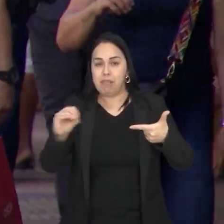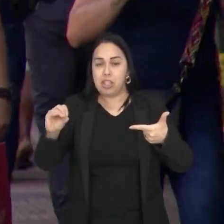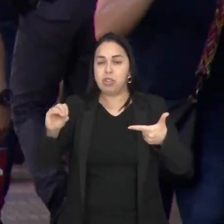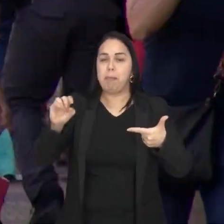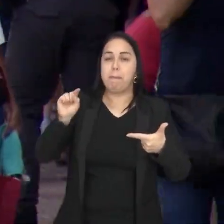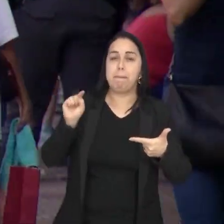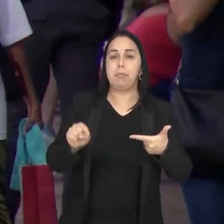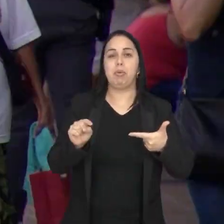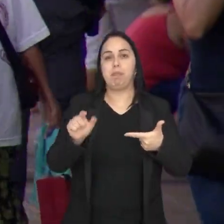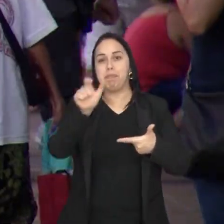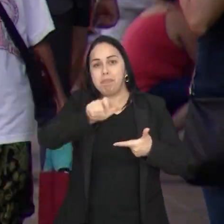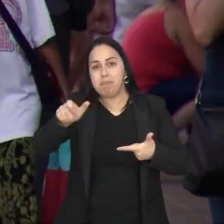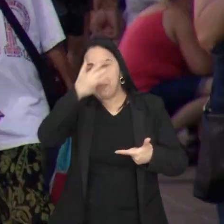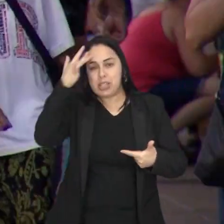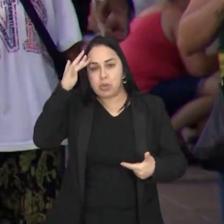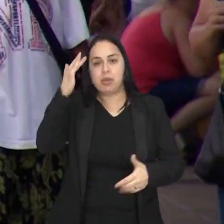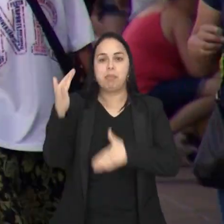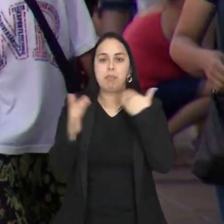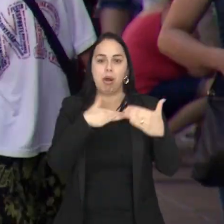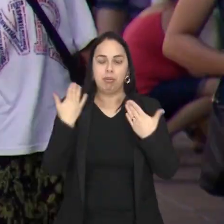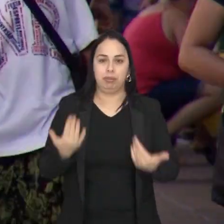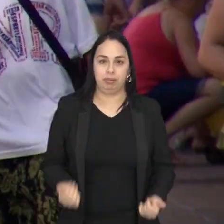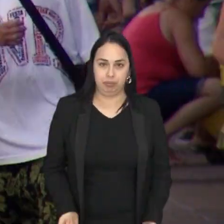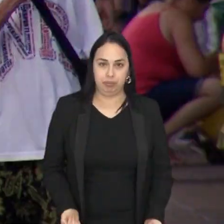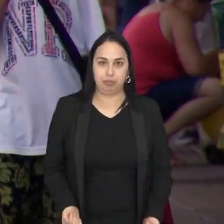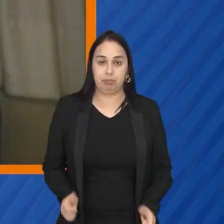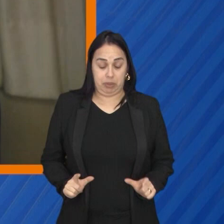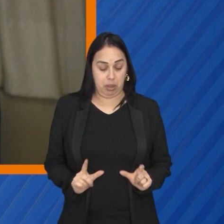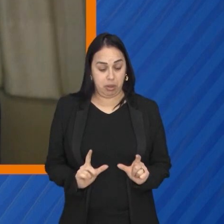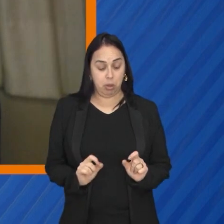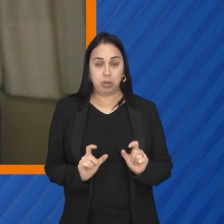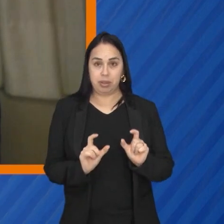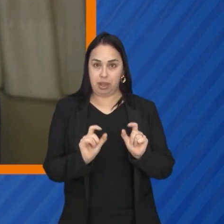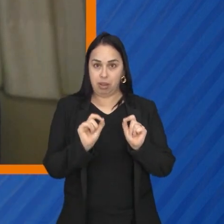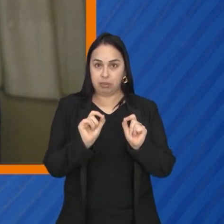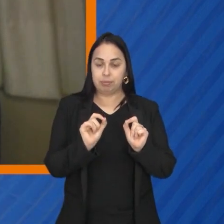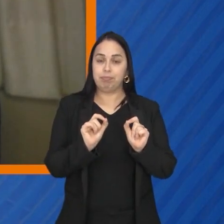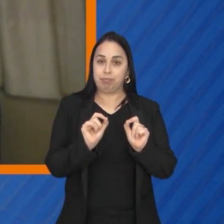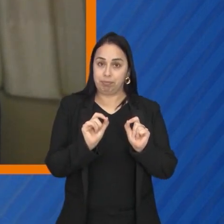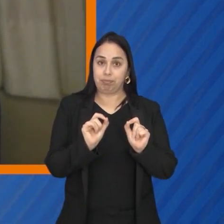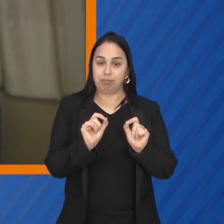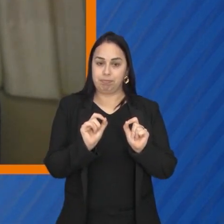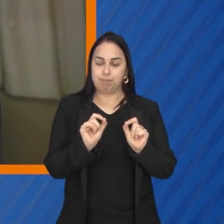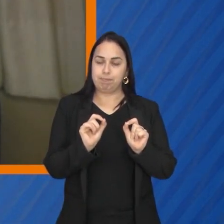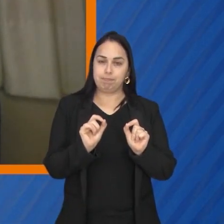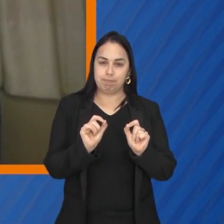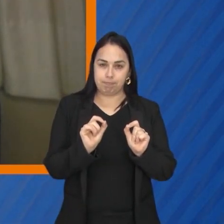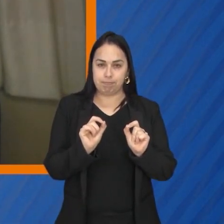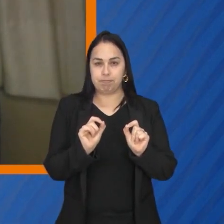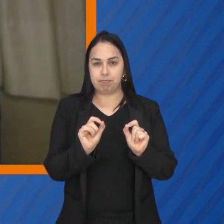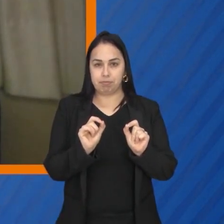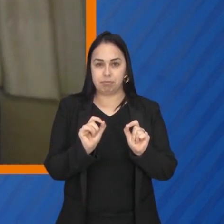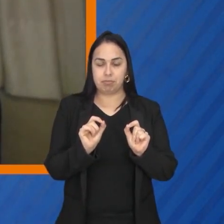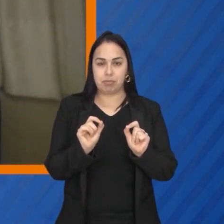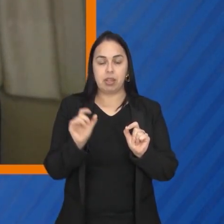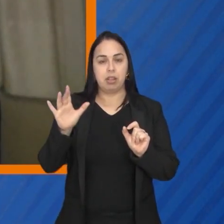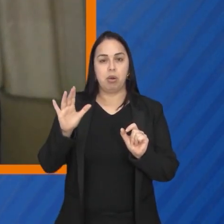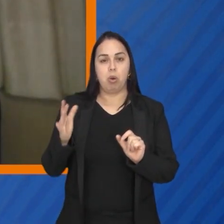mil mortes por ano, segundo o Instituto Nacional do Câncer. A estimativa de câncer